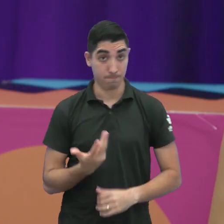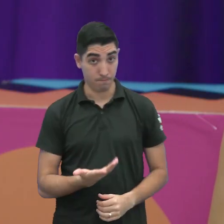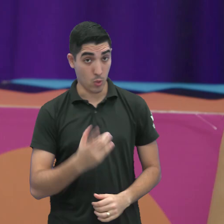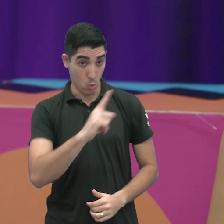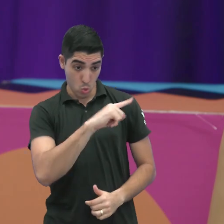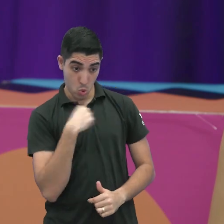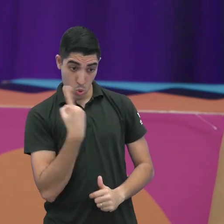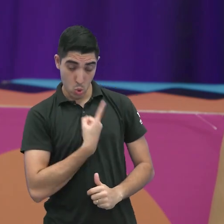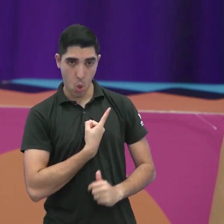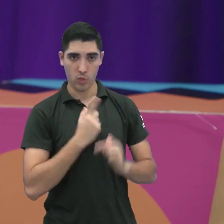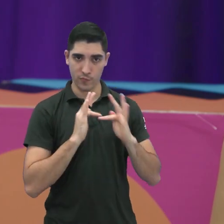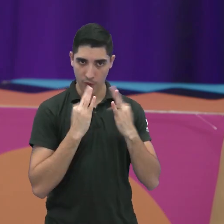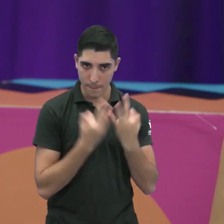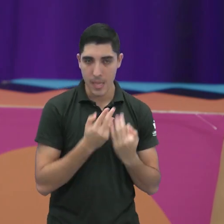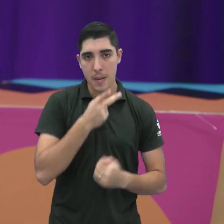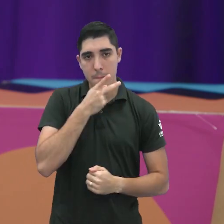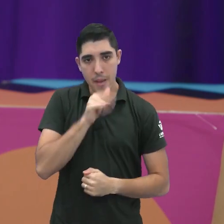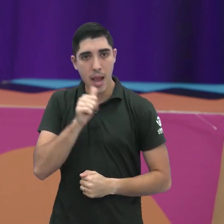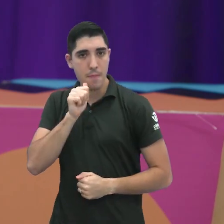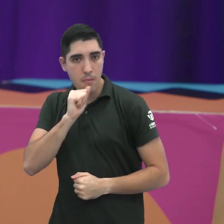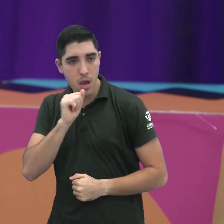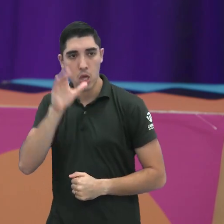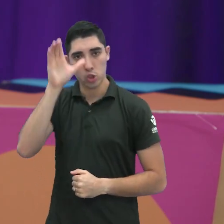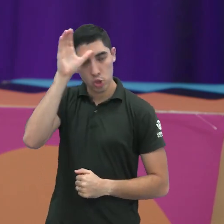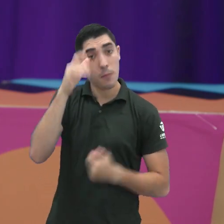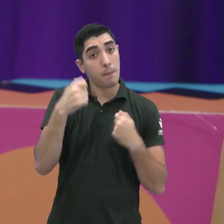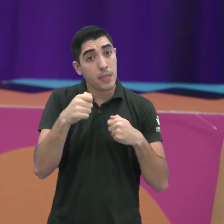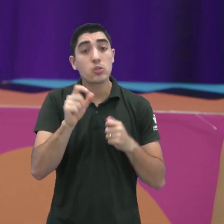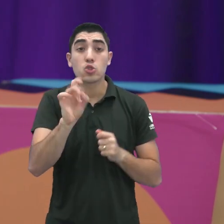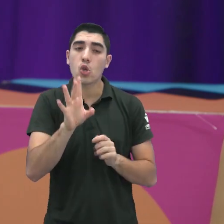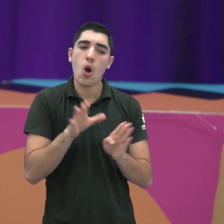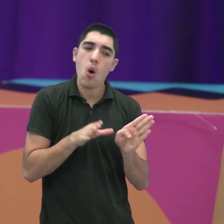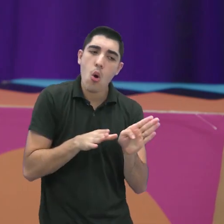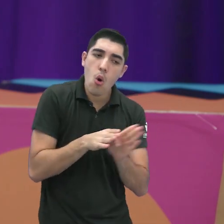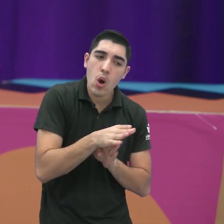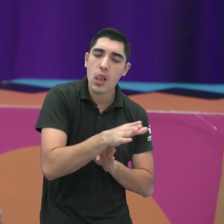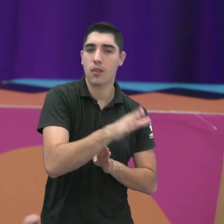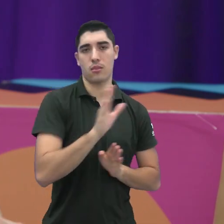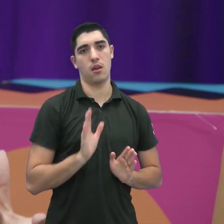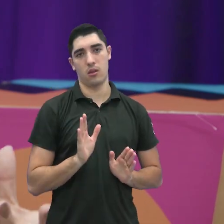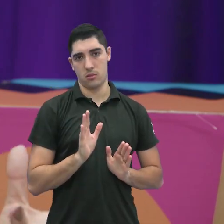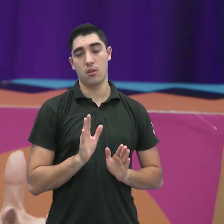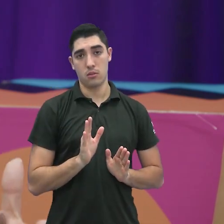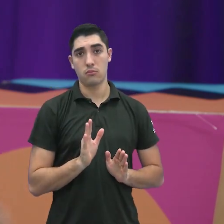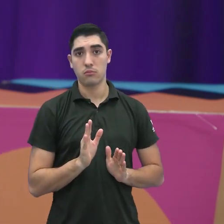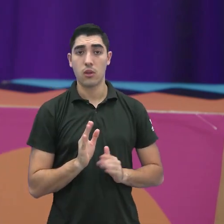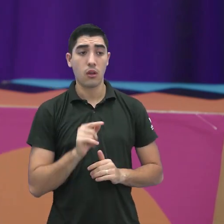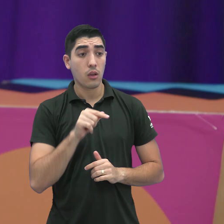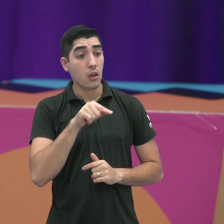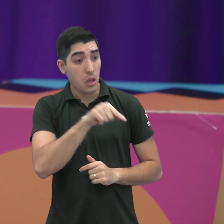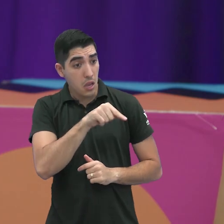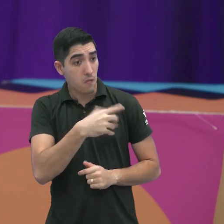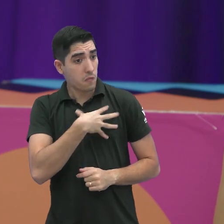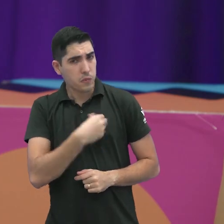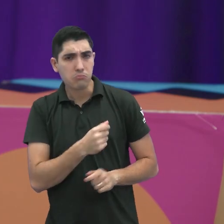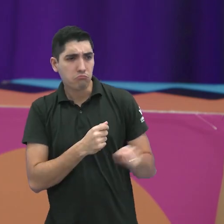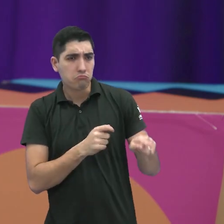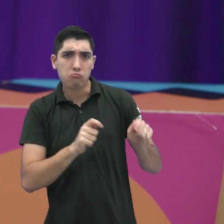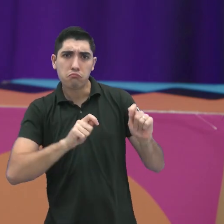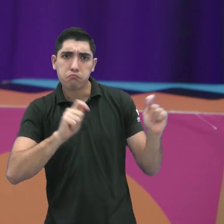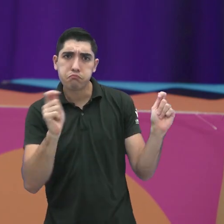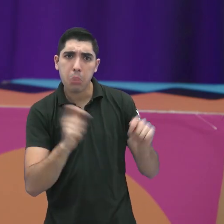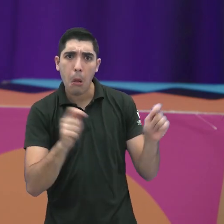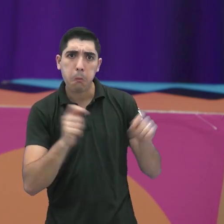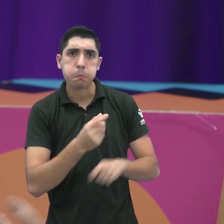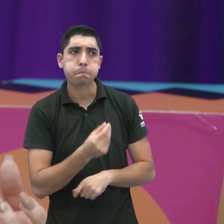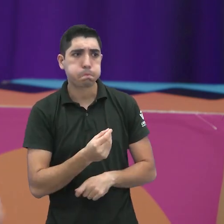enquanto família, a gente conseguir orientar, a gente consegue ver muitas habilidades dos nossos filhos,